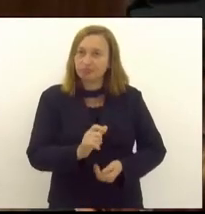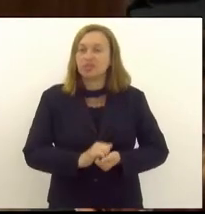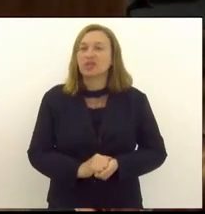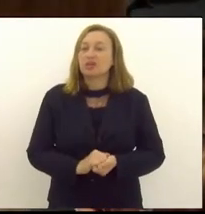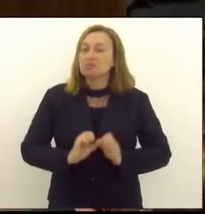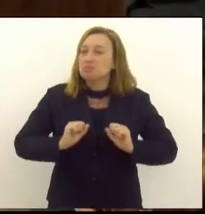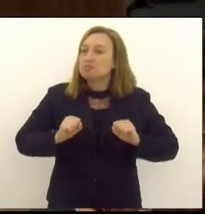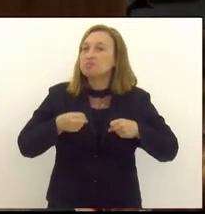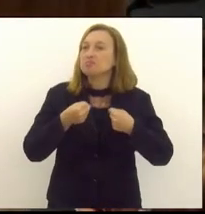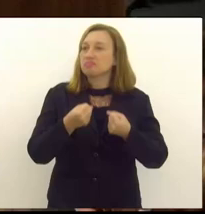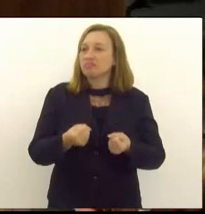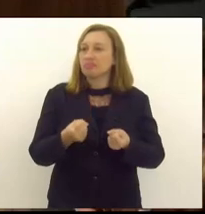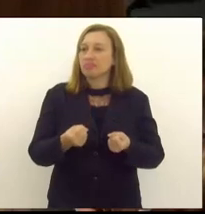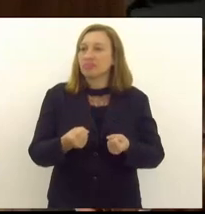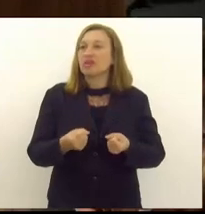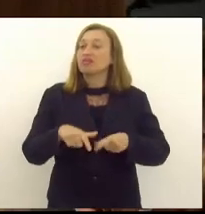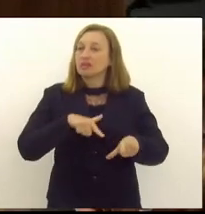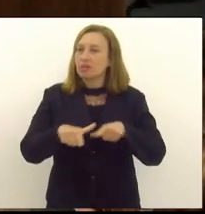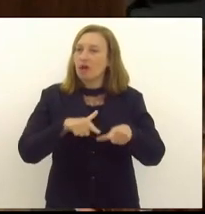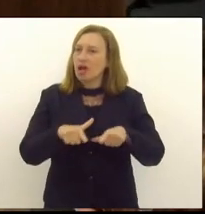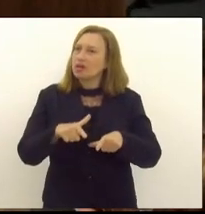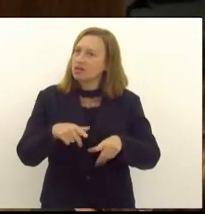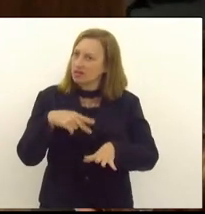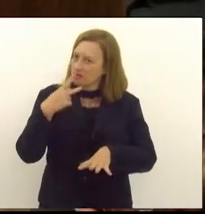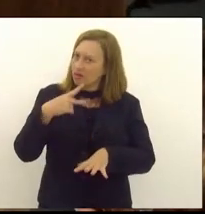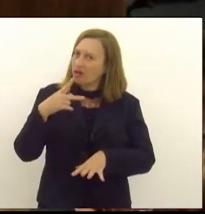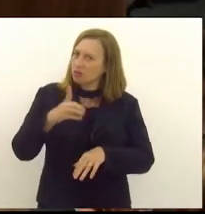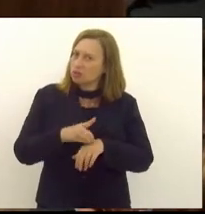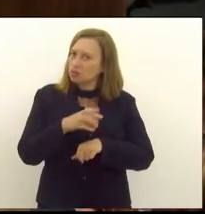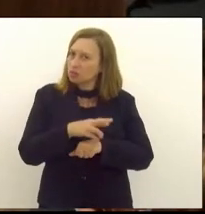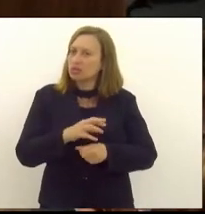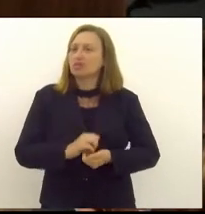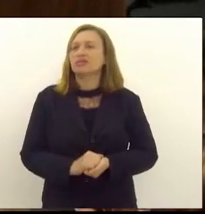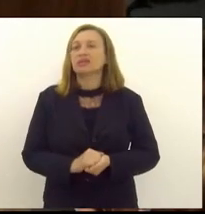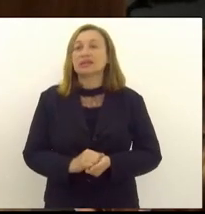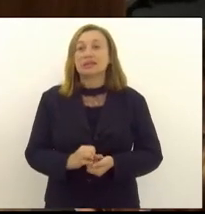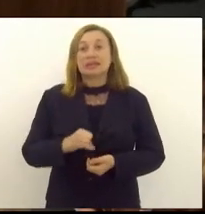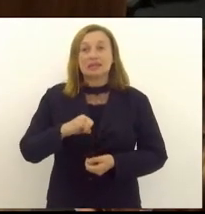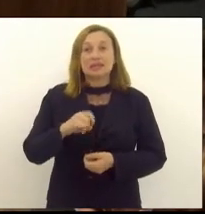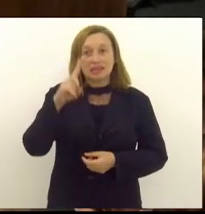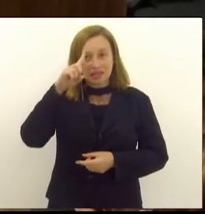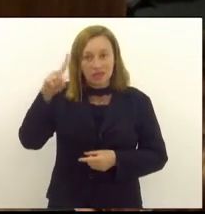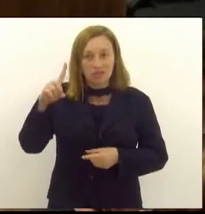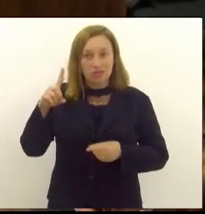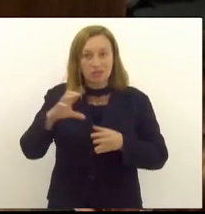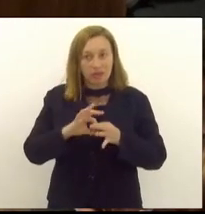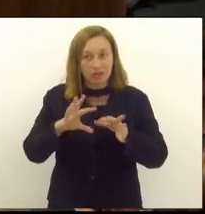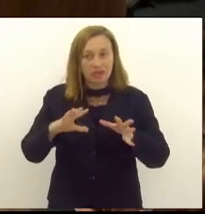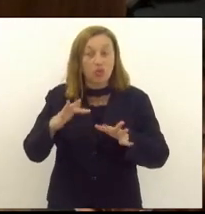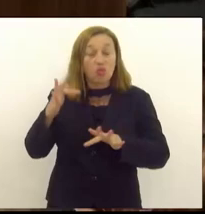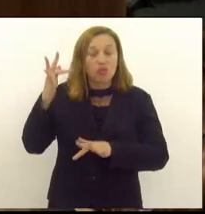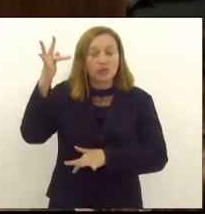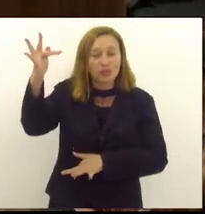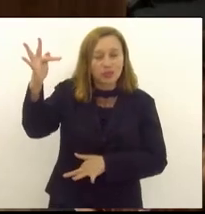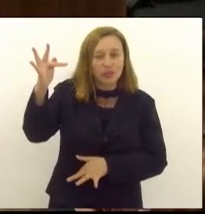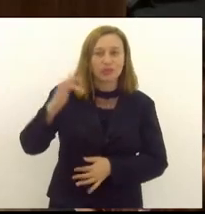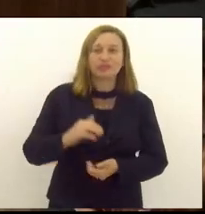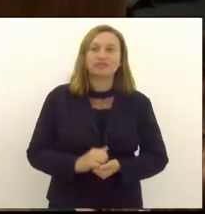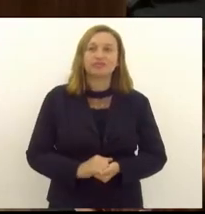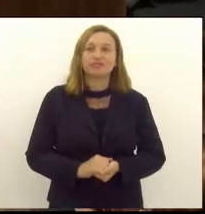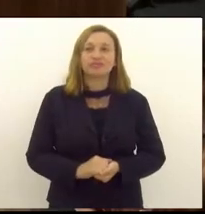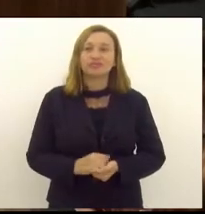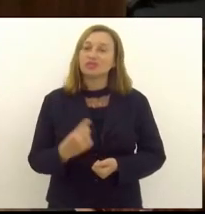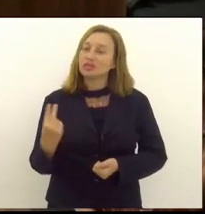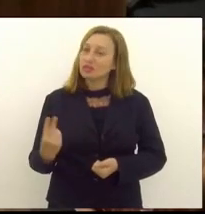pela dedicação e pelo trabalho. E ouso dizer, doutora, que, se Deus quiser, no futuro bem próximo,